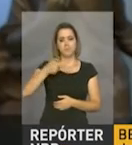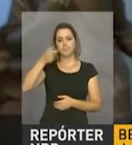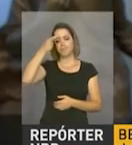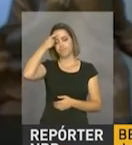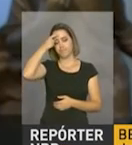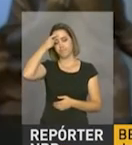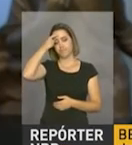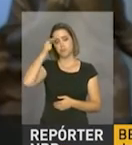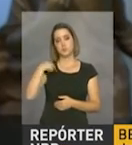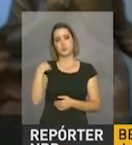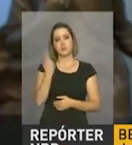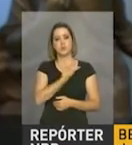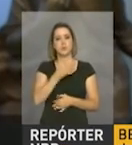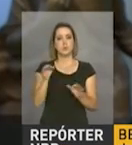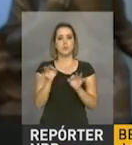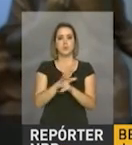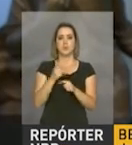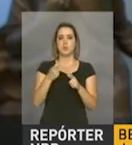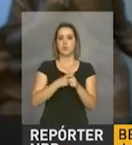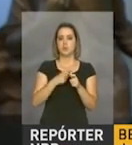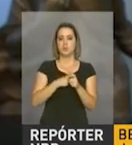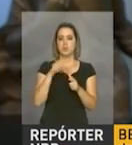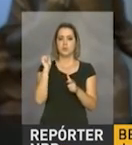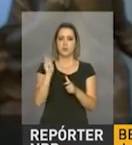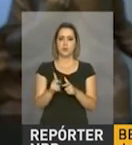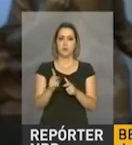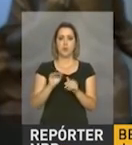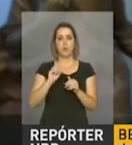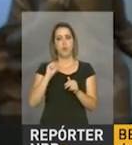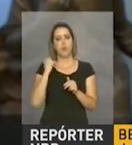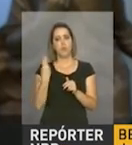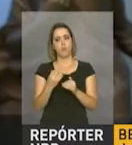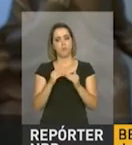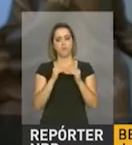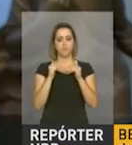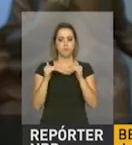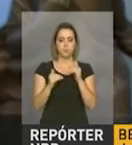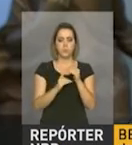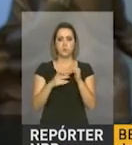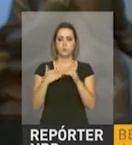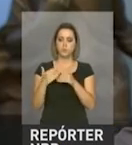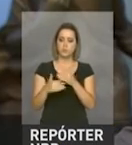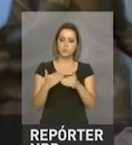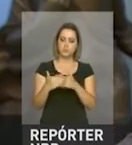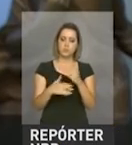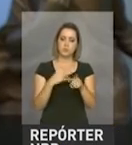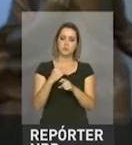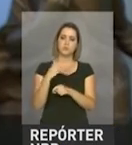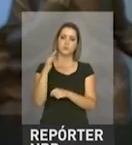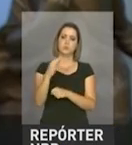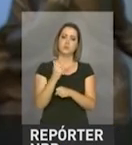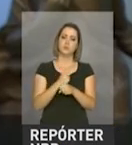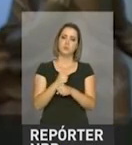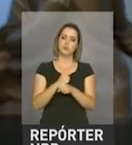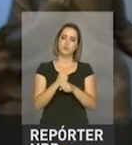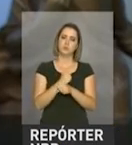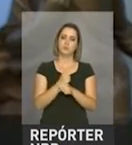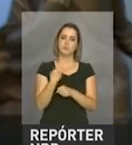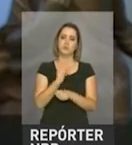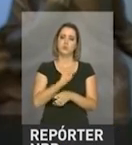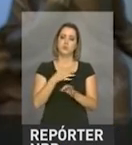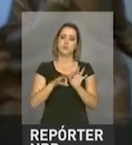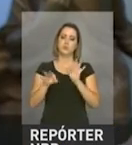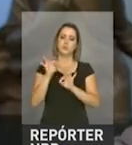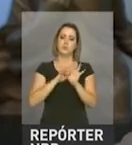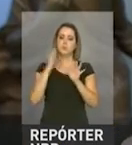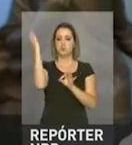gente acabar com o déficit da Previdência, ou diminuir esse déficit ao longo dos próximos anos, nós vamos estar